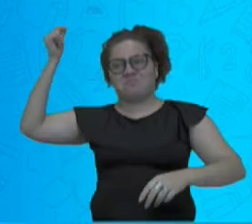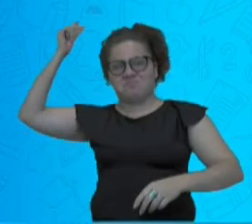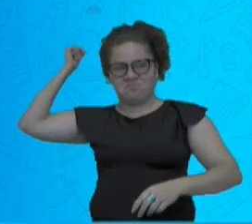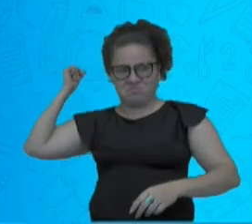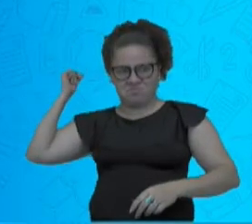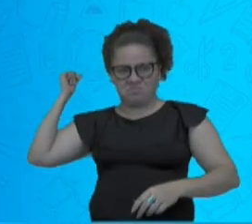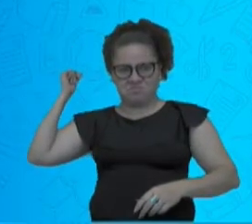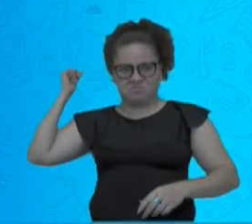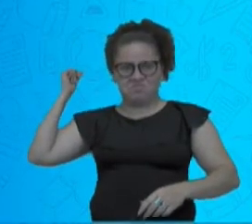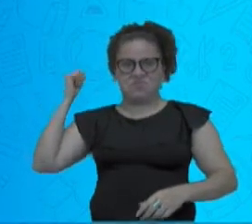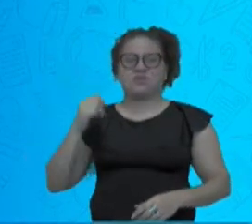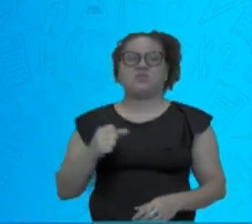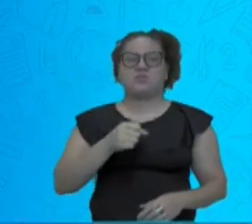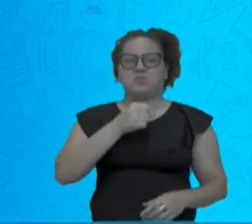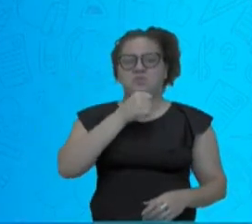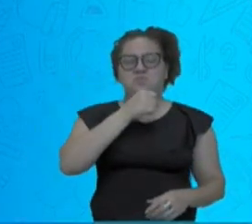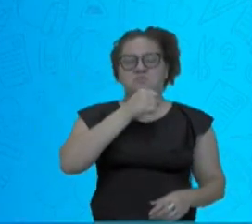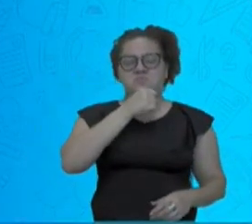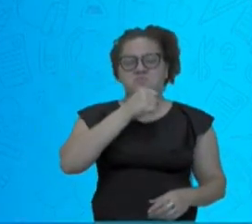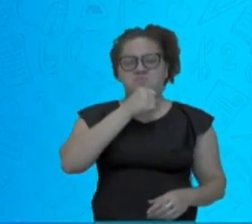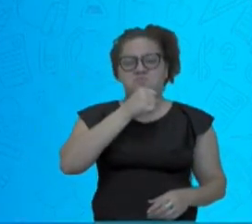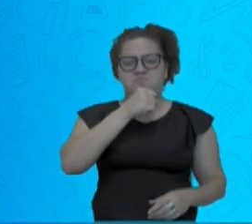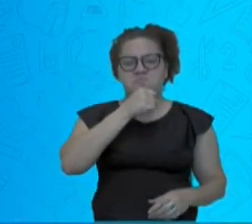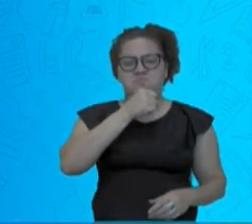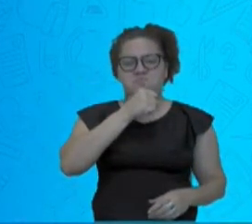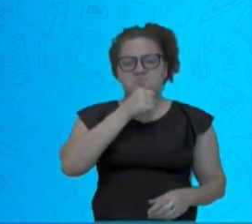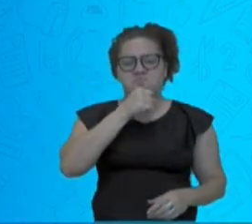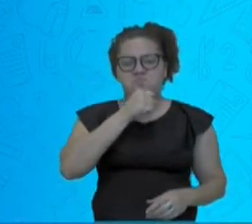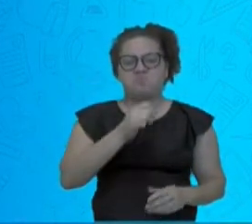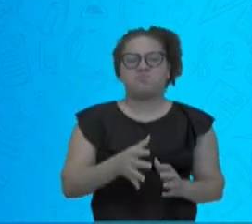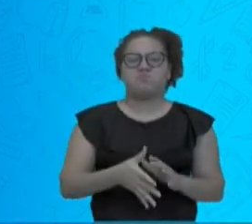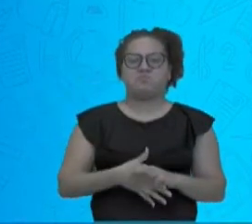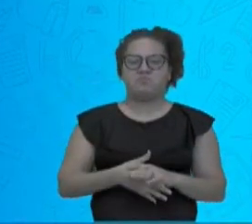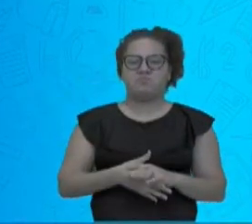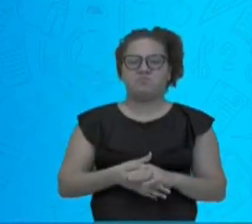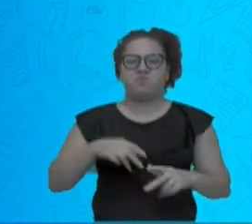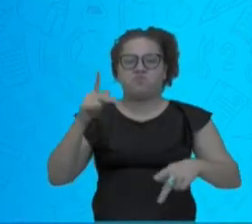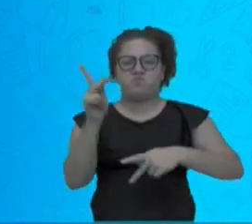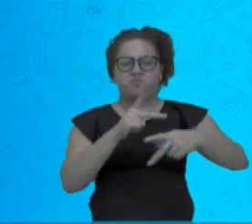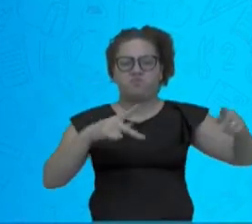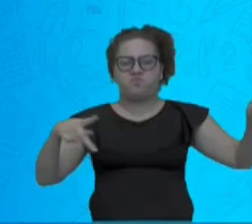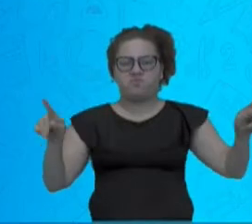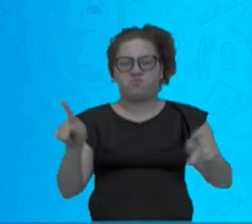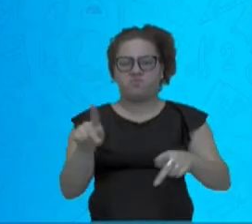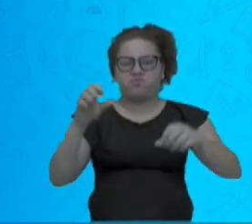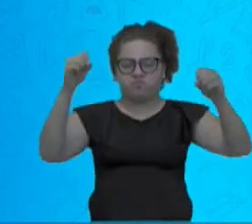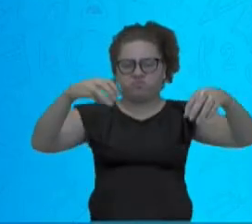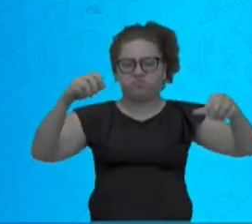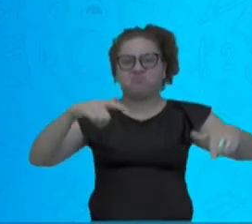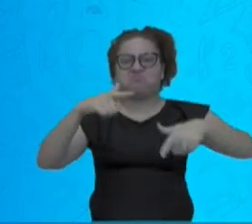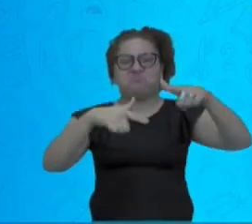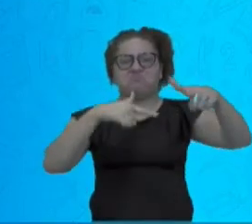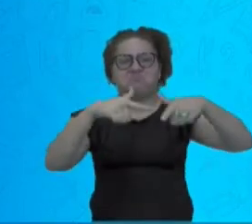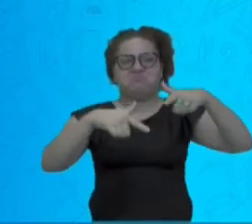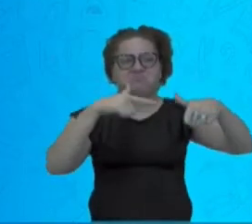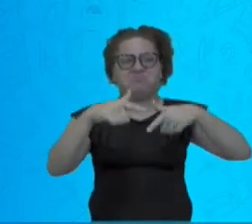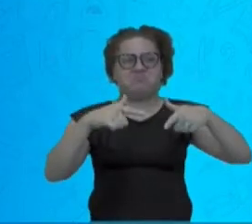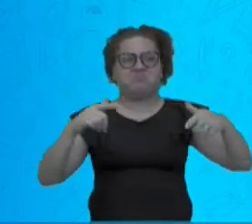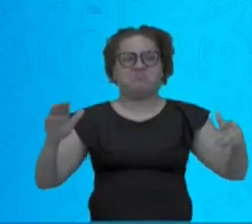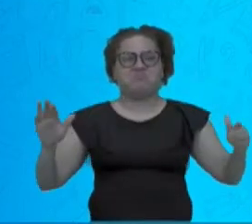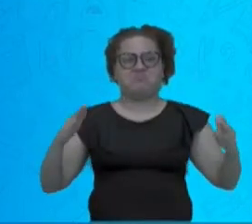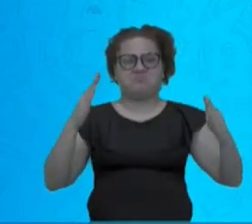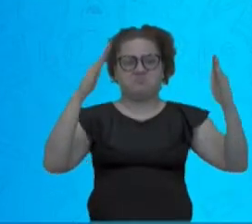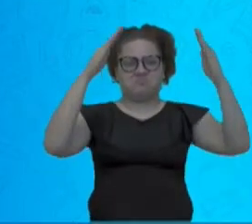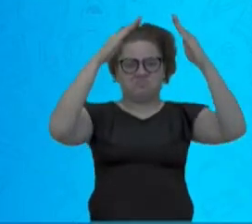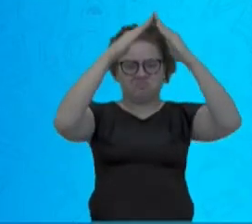os agentes externos estão atuando tão intensamente, que o ponto mais alto do Brasil